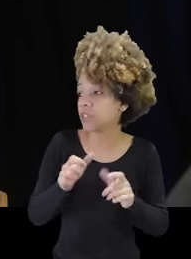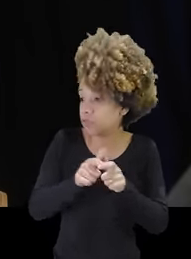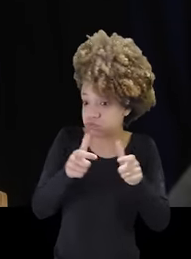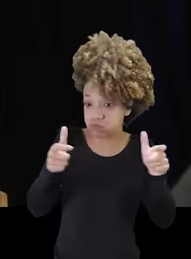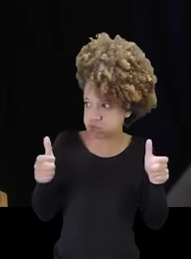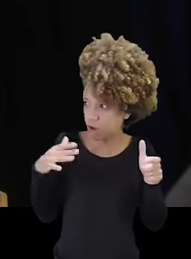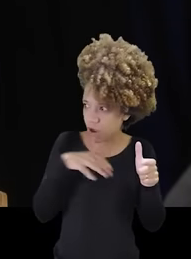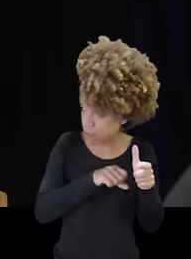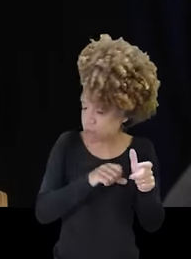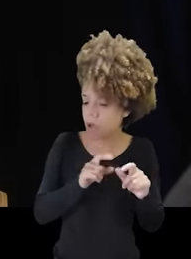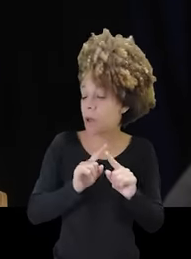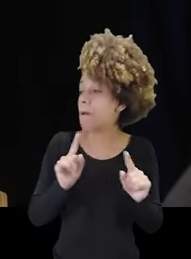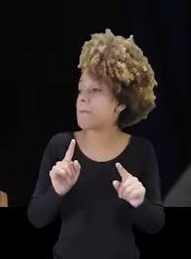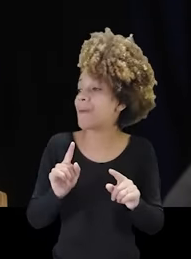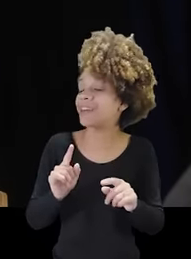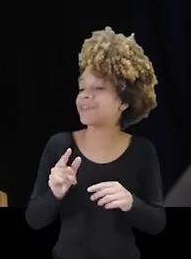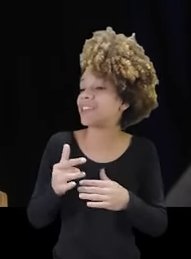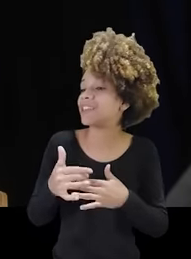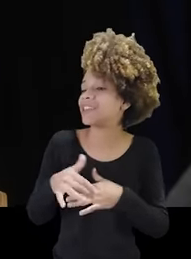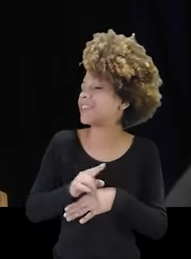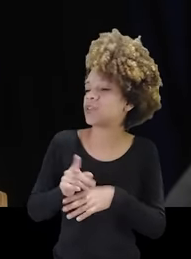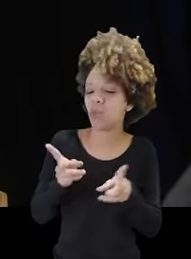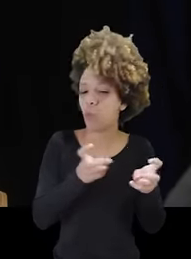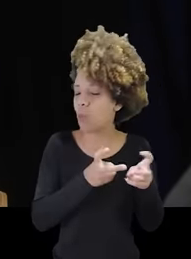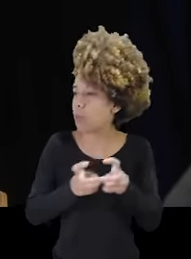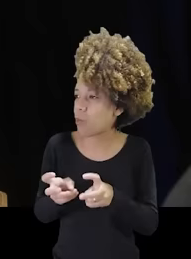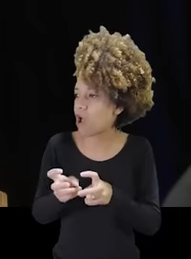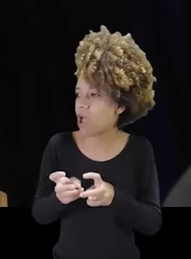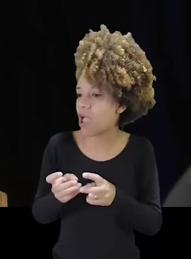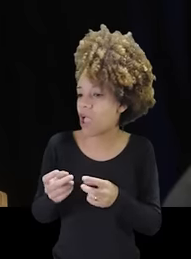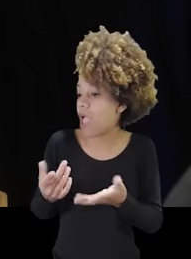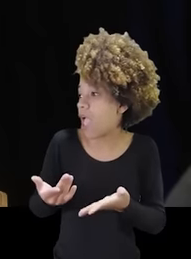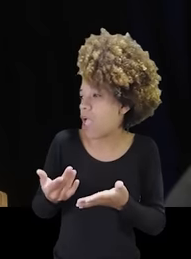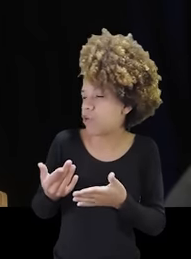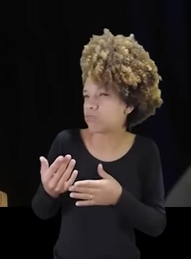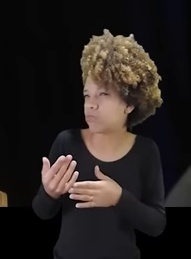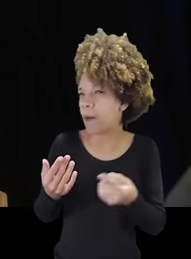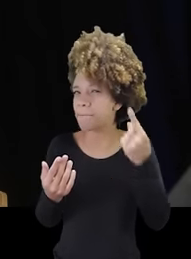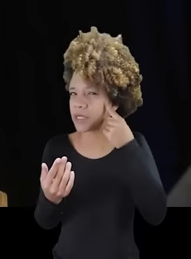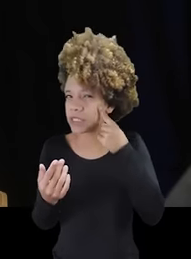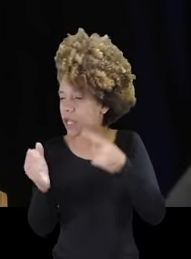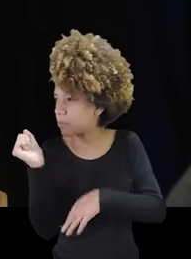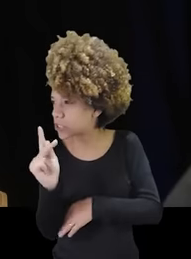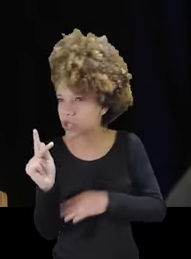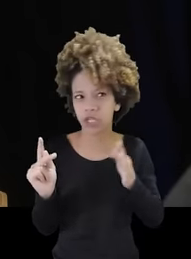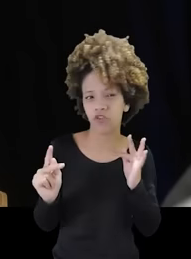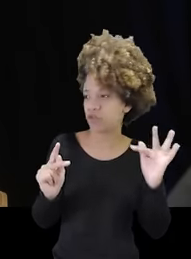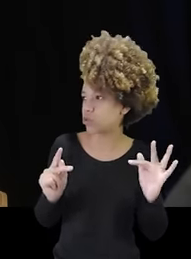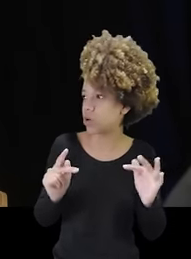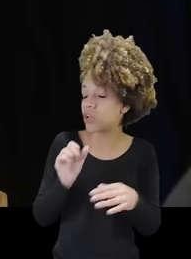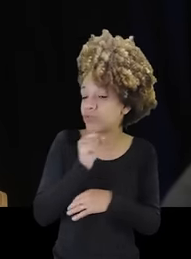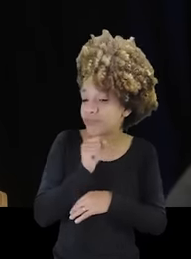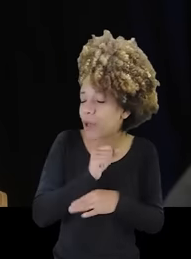cresceram muito rápido e uma das coisas que eles não não percebendo foi isso daí de aposentadoria o futuro então os idosos eles são